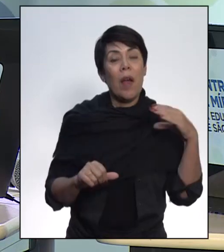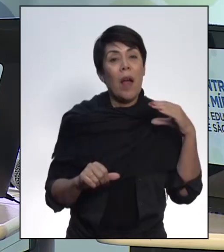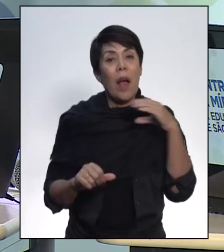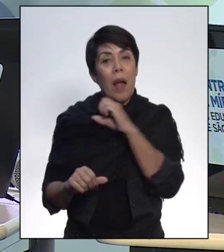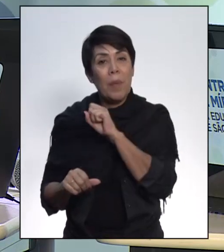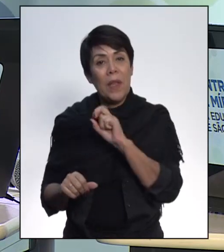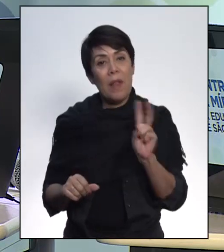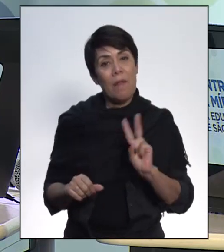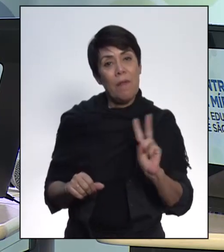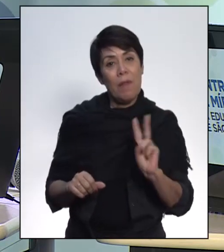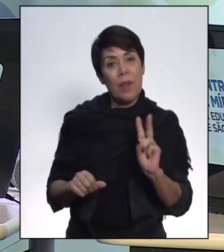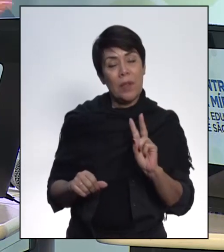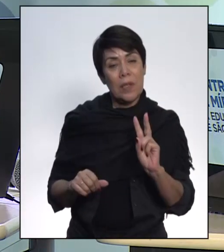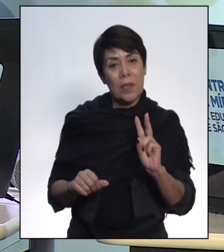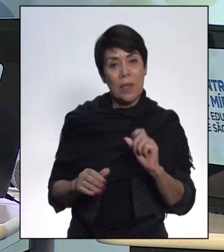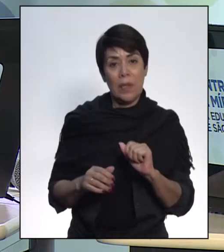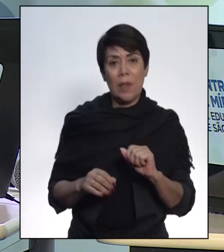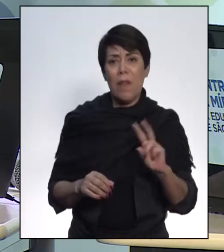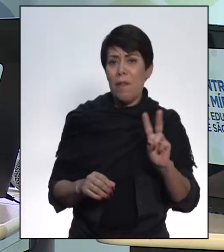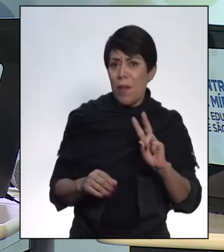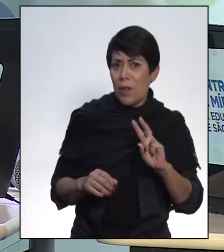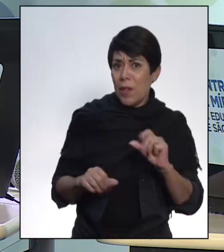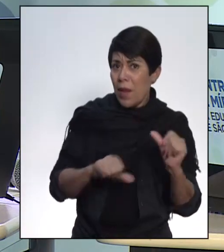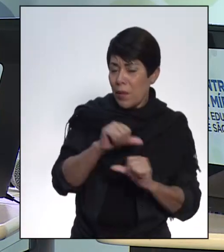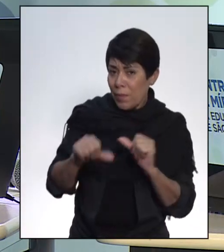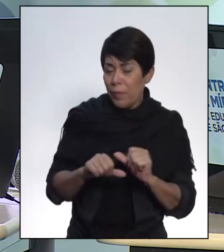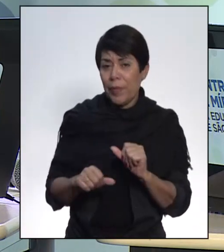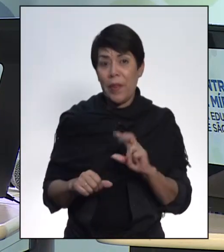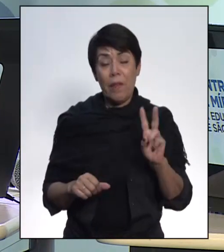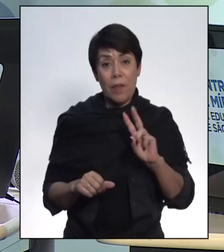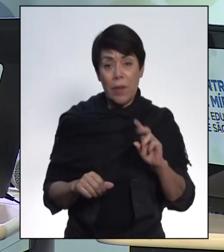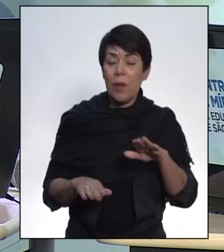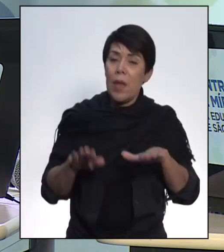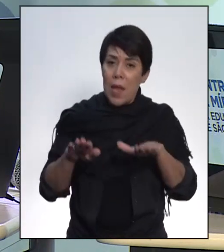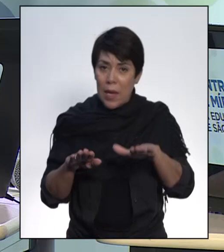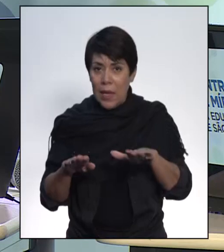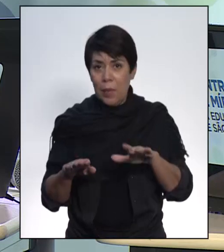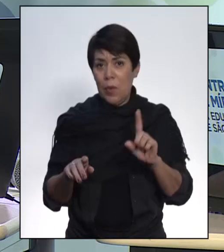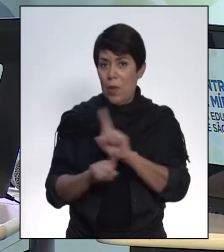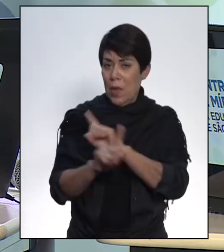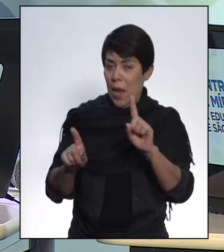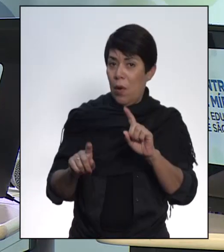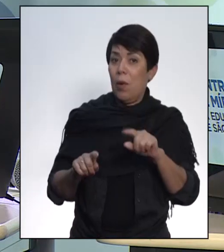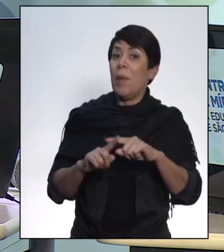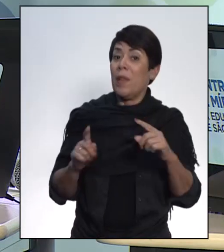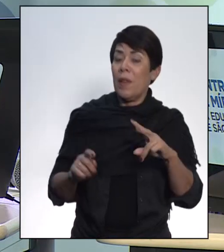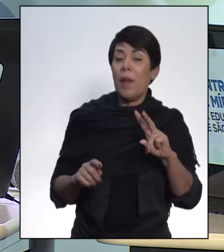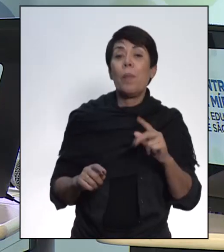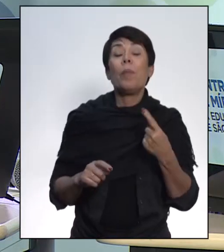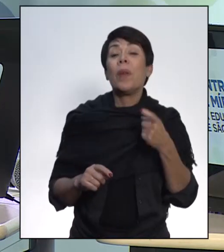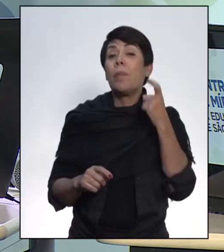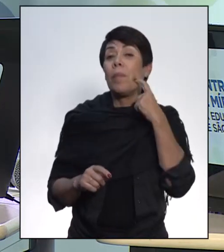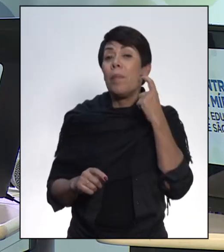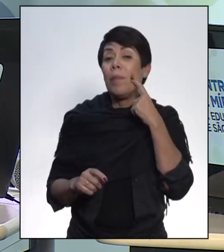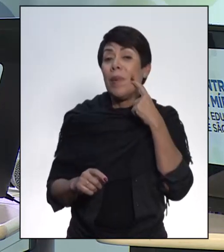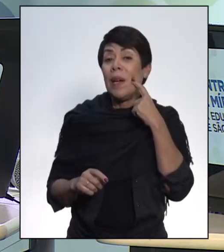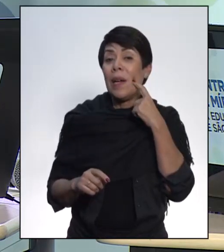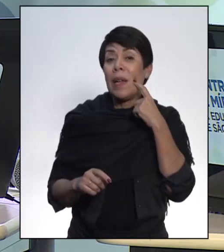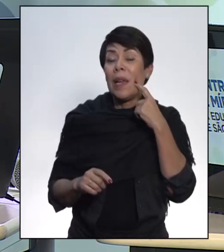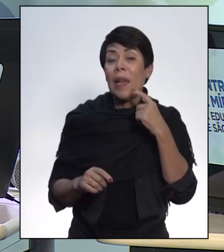dessa reação. Mas, mexeu na velocidade e mexeu no equilíbrio químico. Não, porque a nossa bala de menta ela agiu como